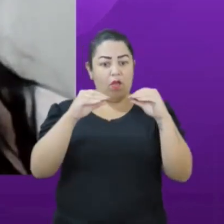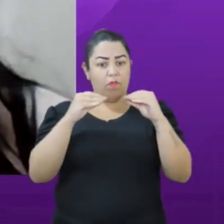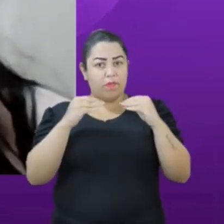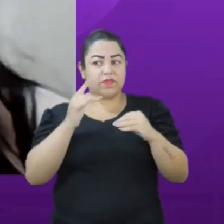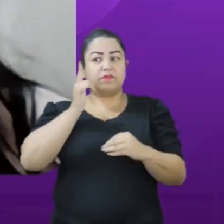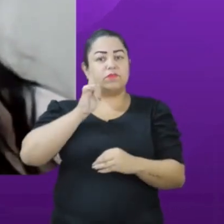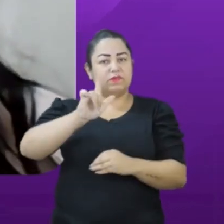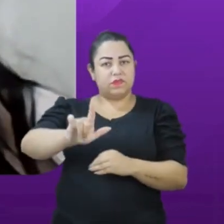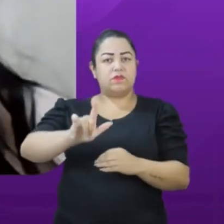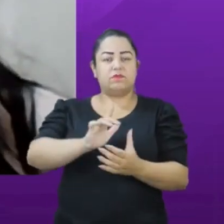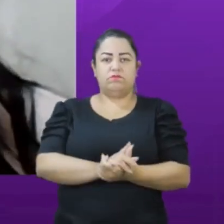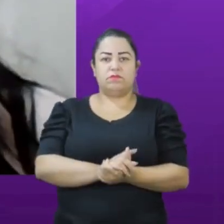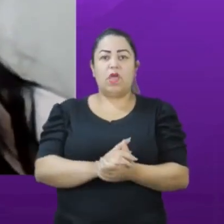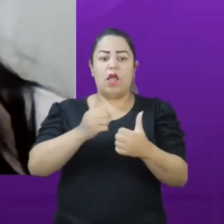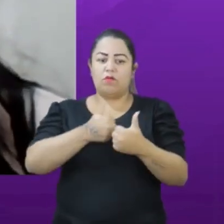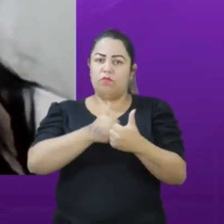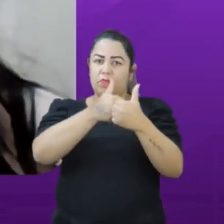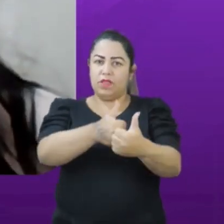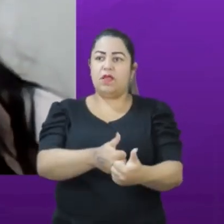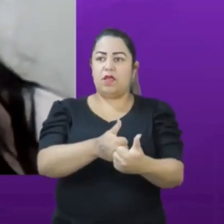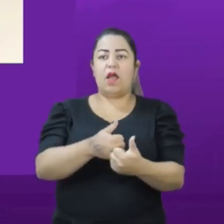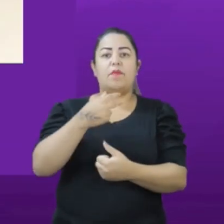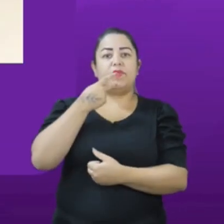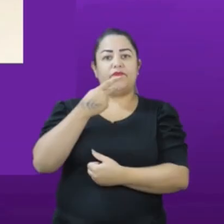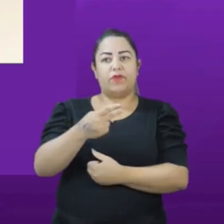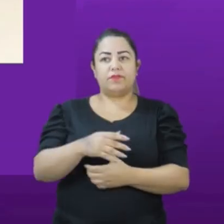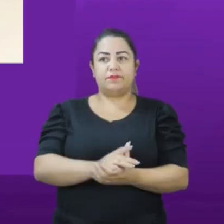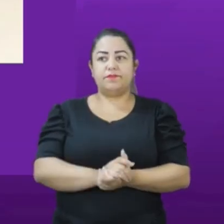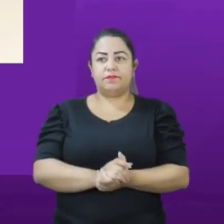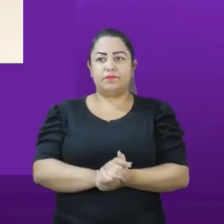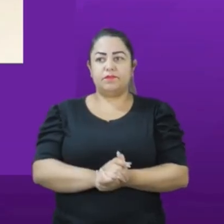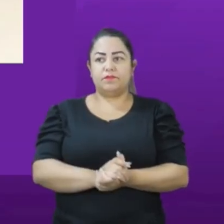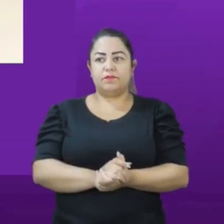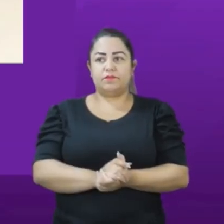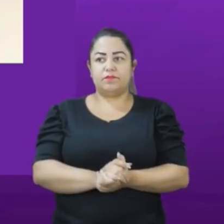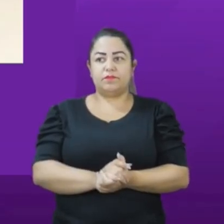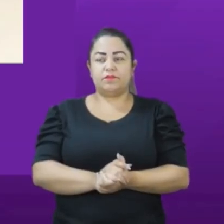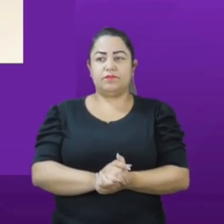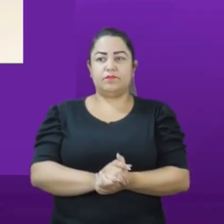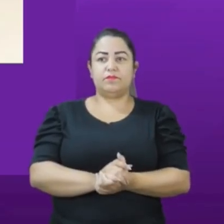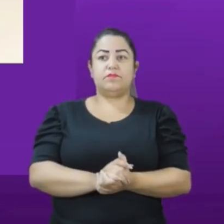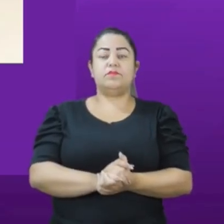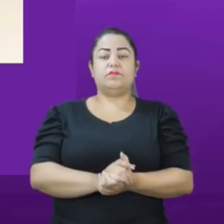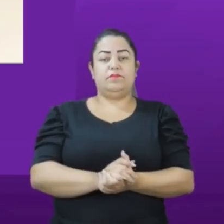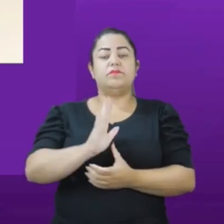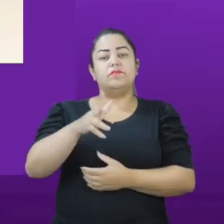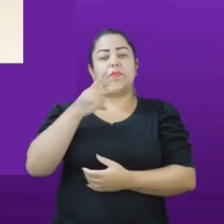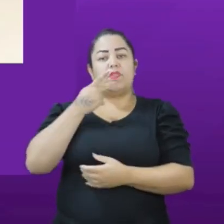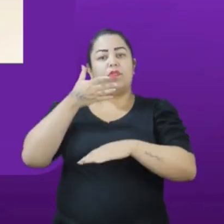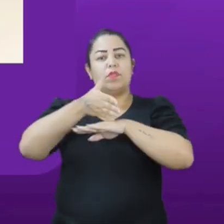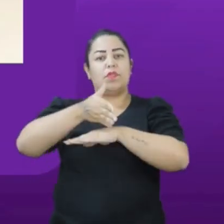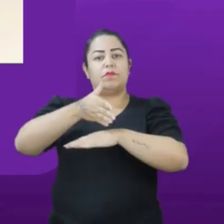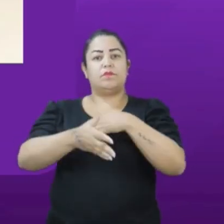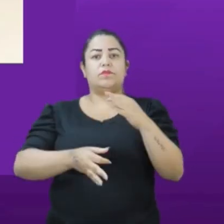consiga acompanhar a minha fala. Pronto, agora a gente está conseguindo ver. Eu já falei do acesso à